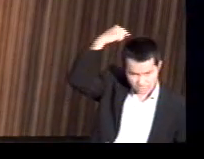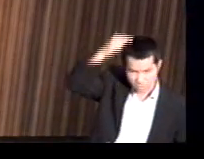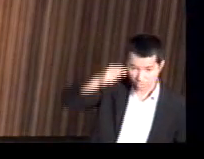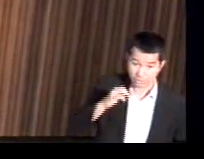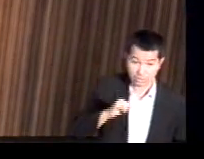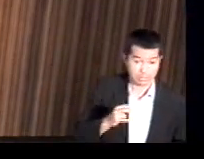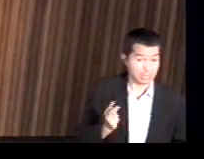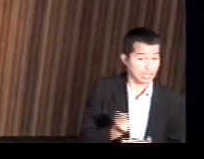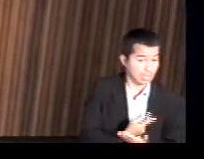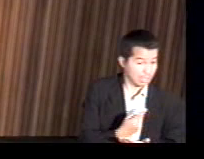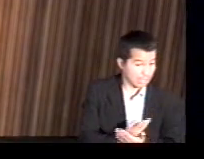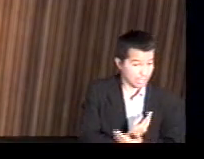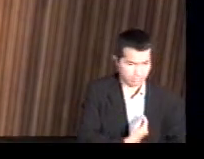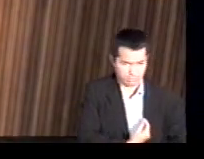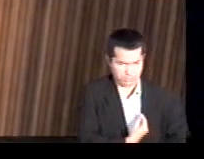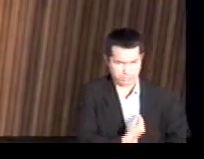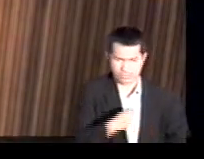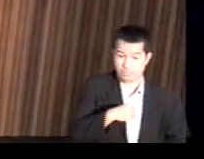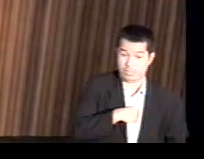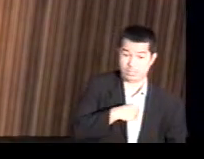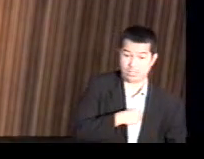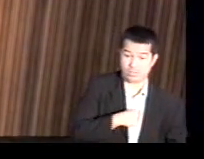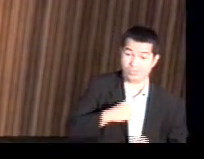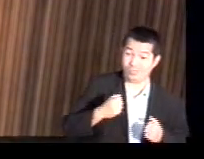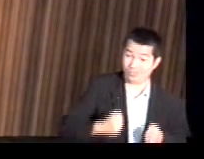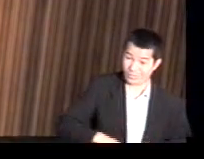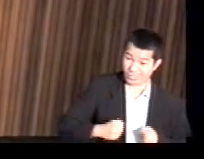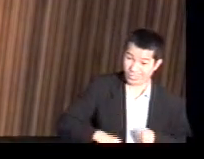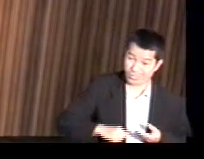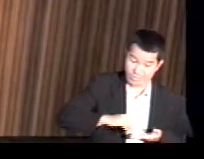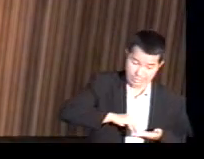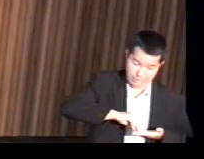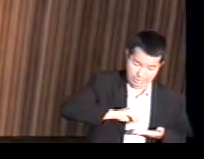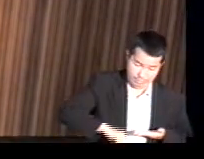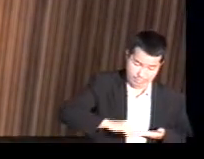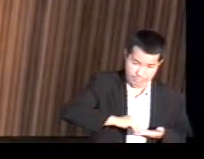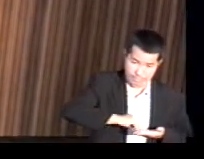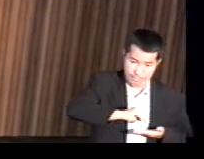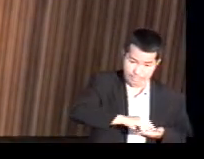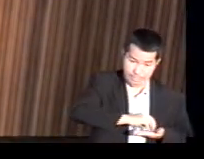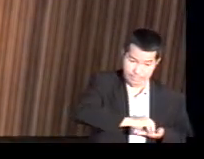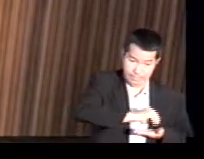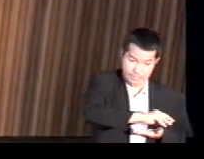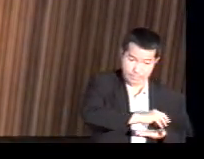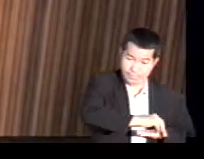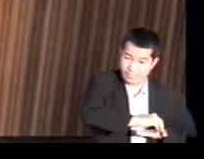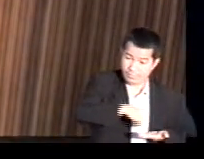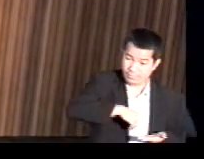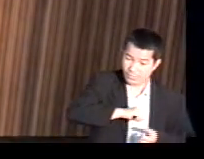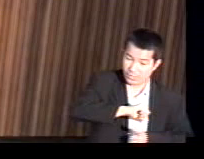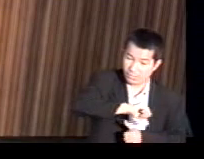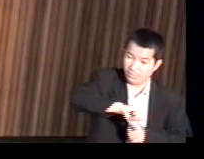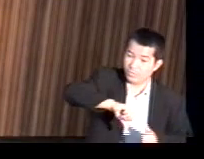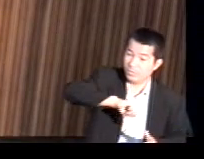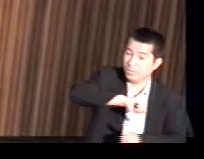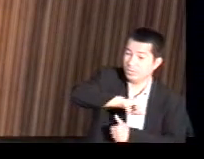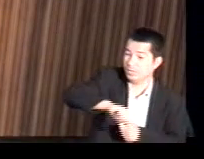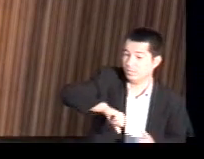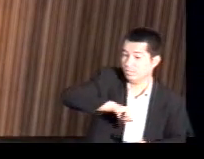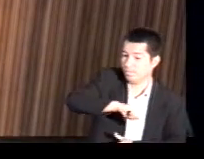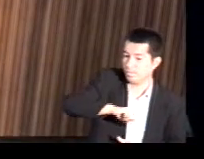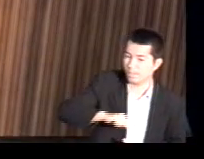bem do jeito que está. E essa reforma, essa transformação, tem que começar dentro da nossa